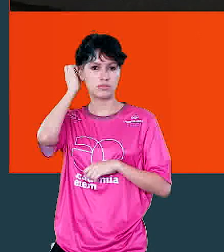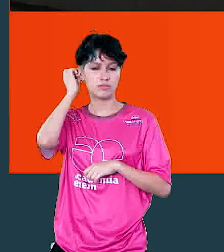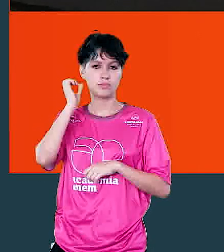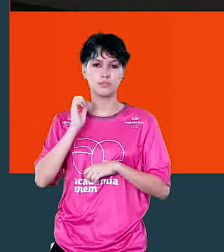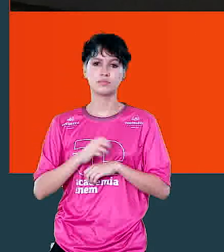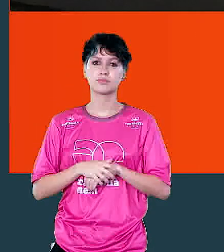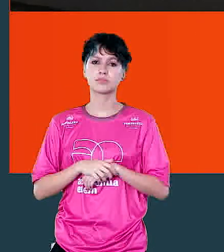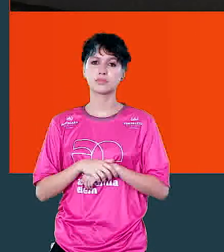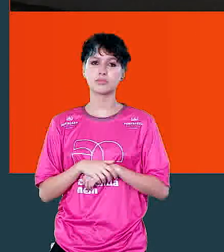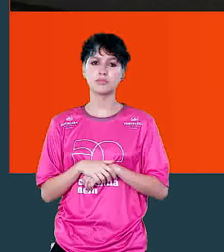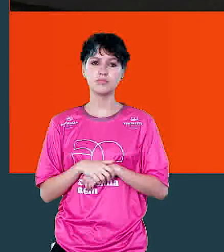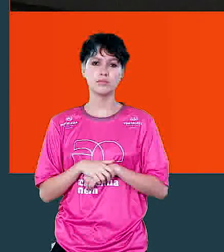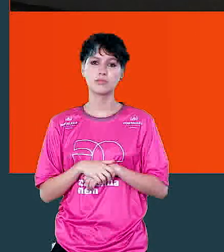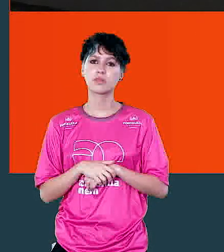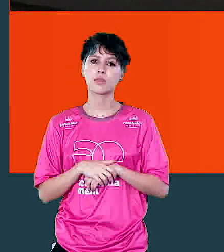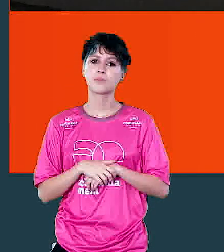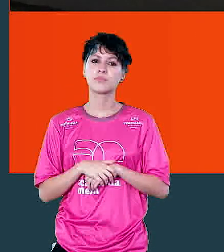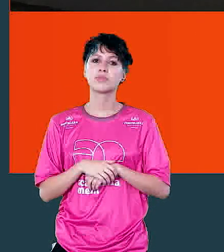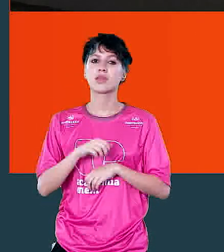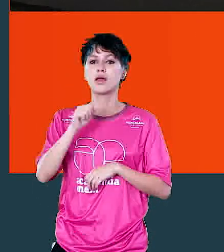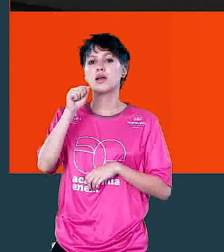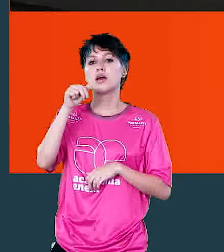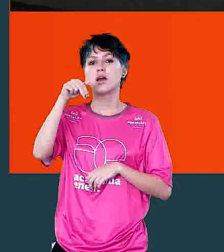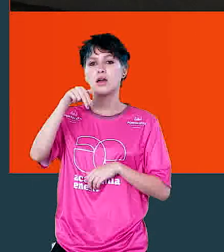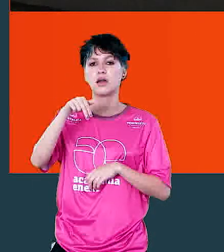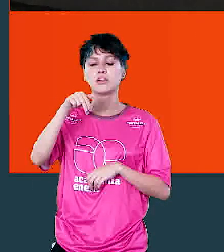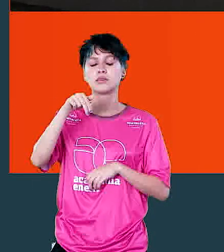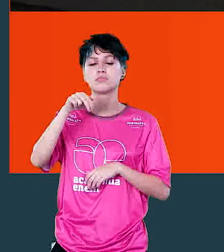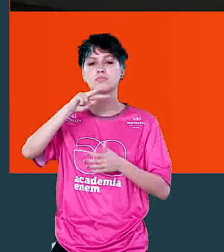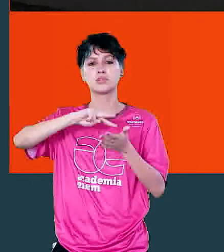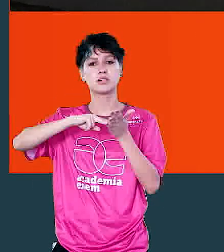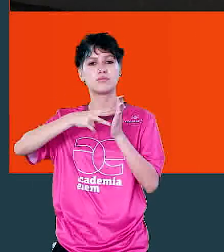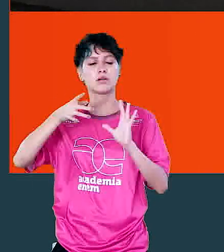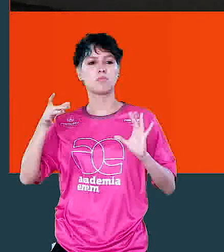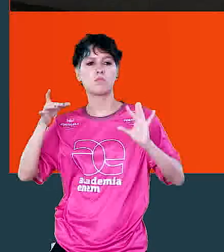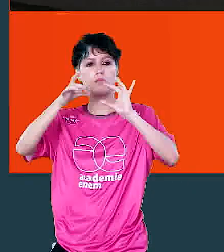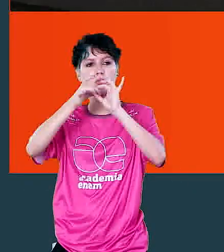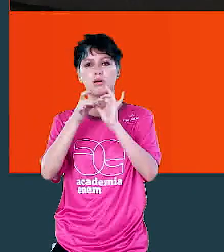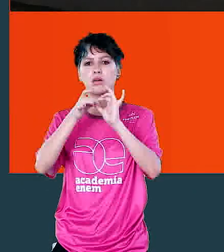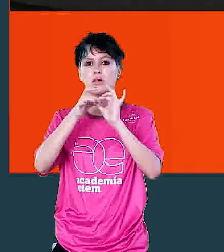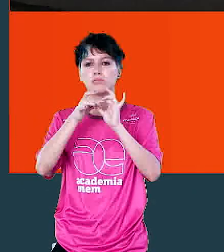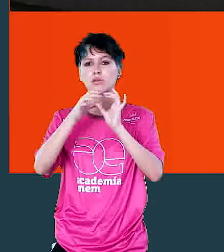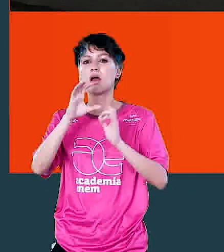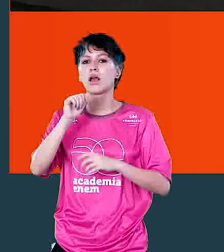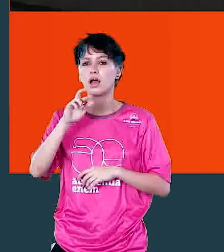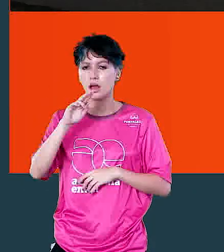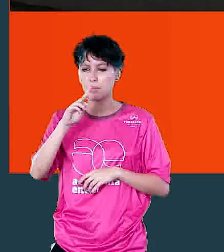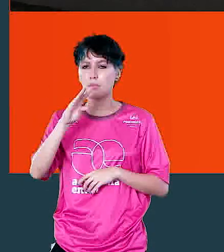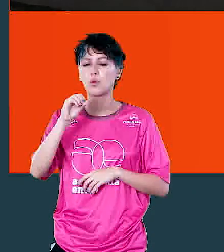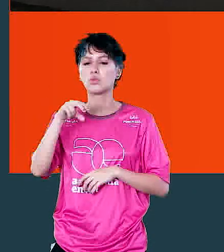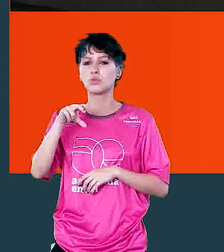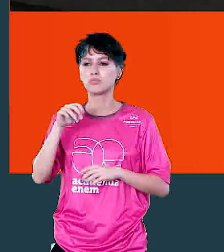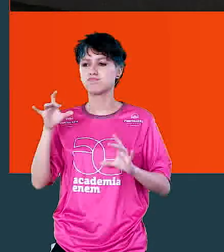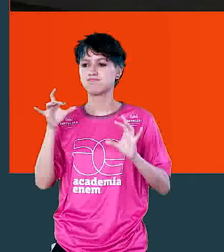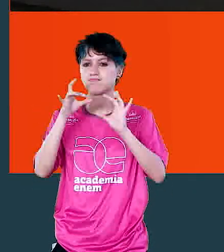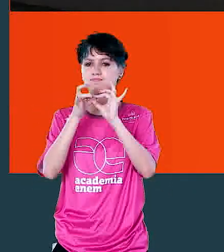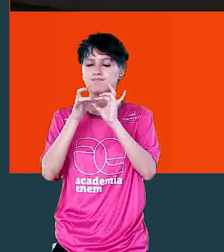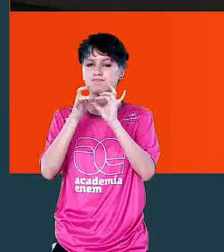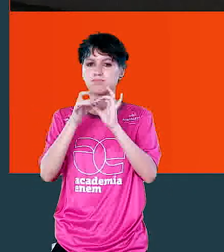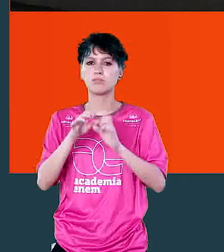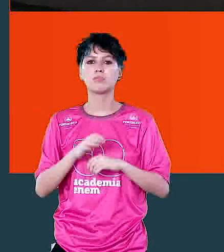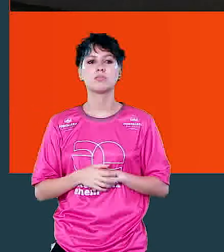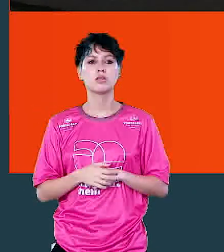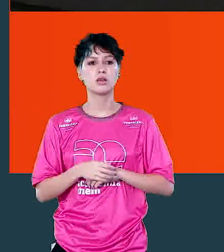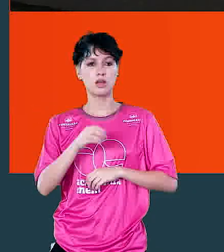A N é ligação simples entre carbonos. E o O, nesse composto, indica